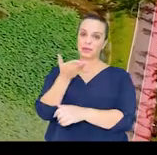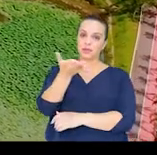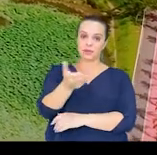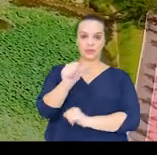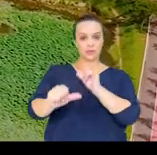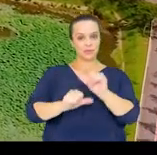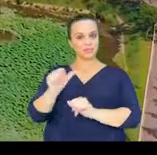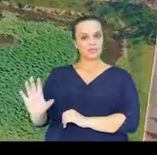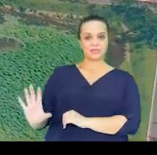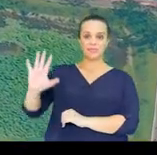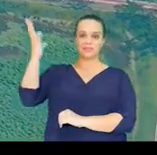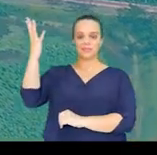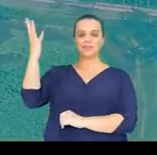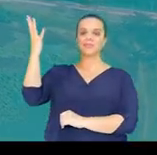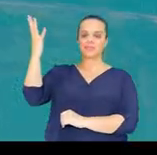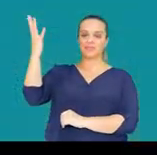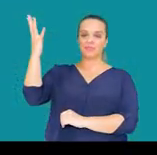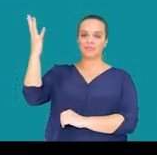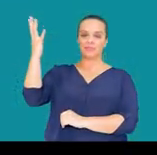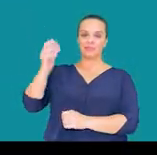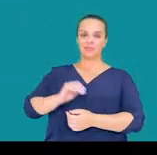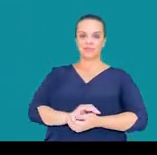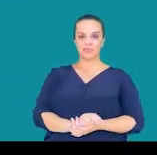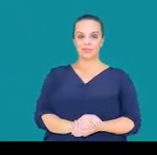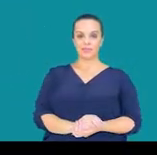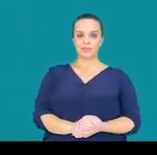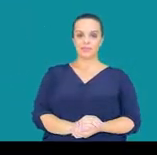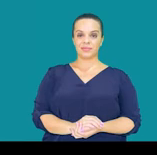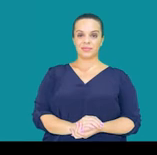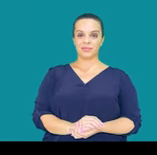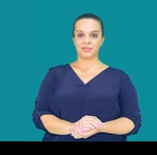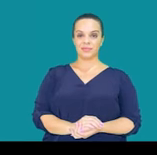Legislativa do Estado de Mato Grosso. Perto de você, para a mudança acontecer.